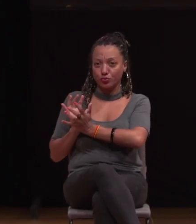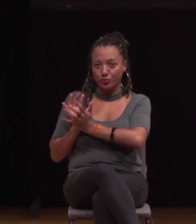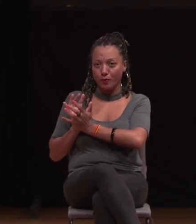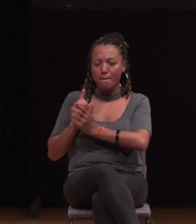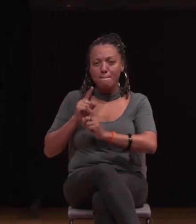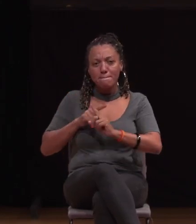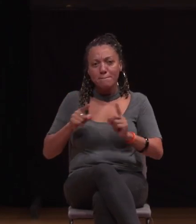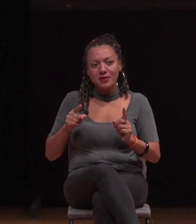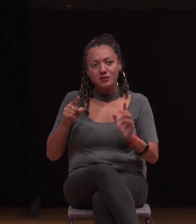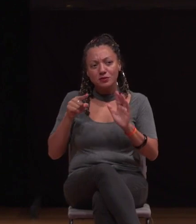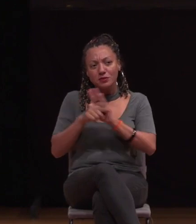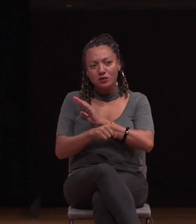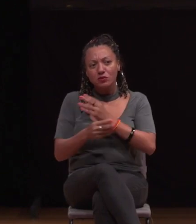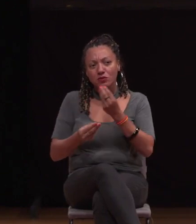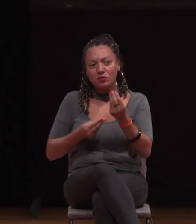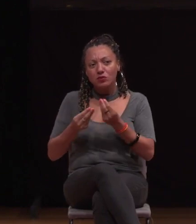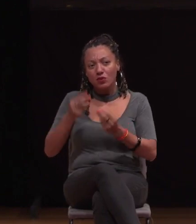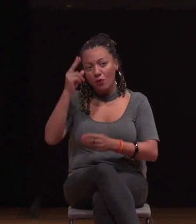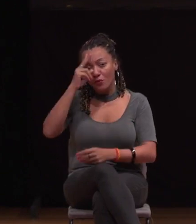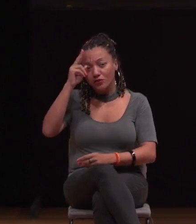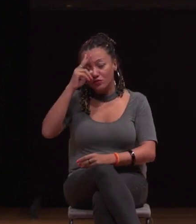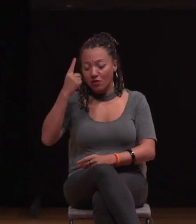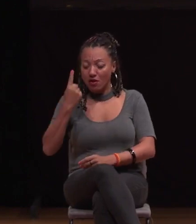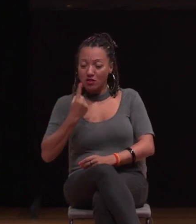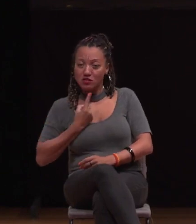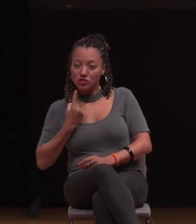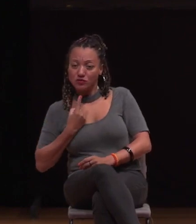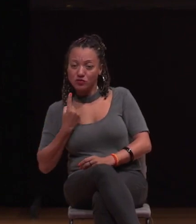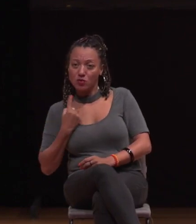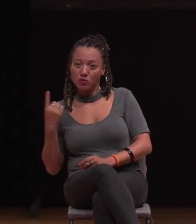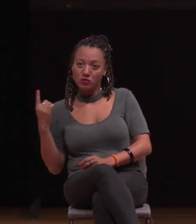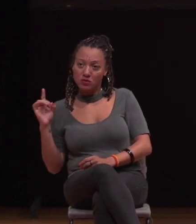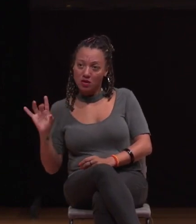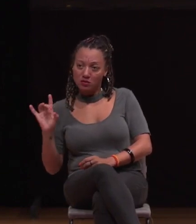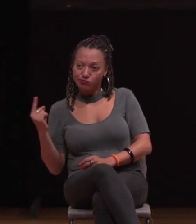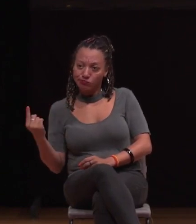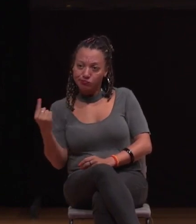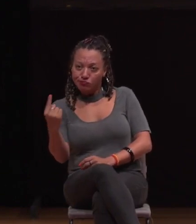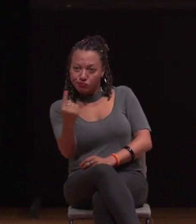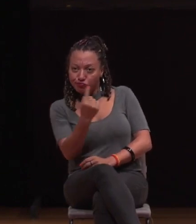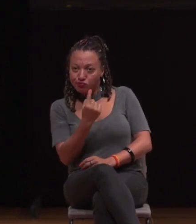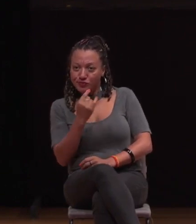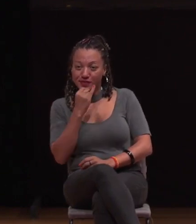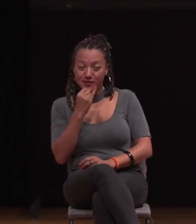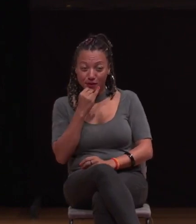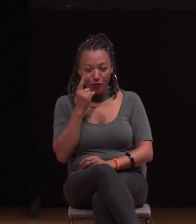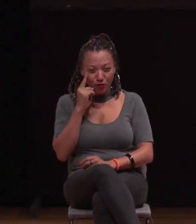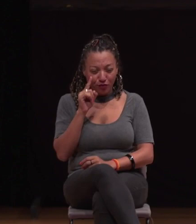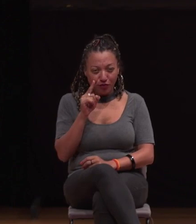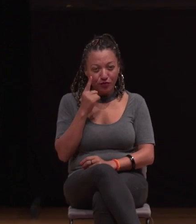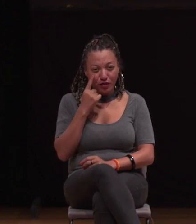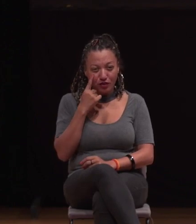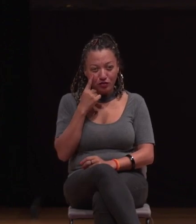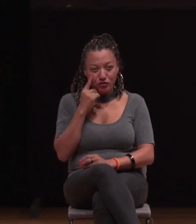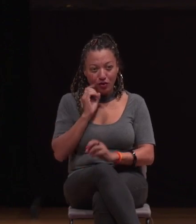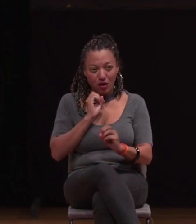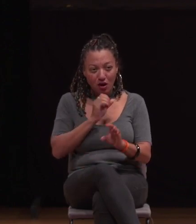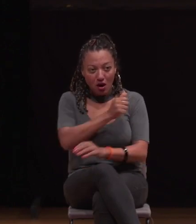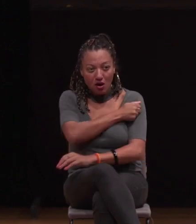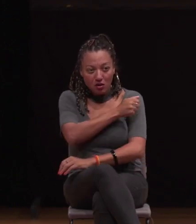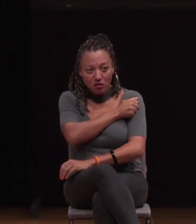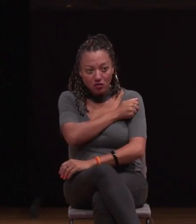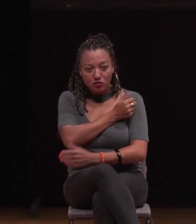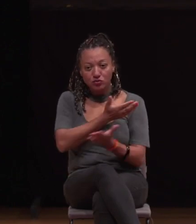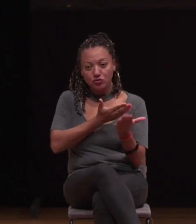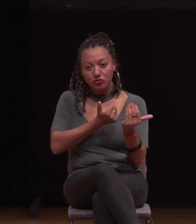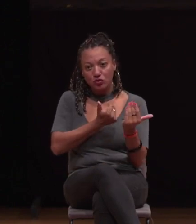histórias individuais dessas pessoas. Eu vejo meus alunos jovens, eu sou professora da